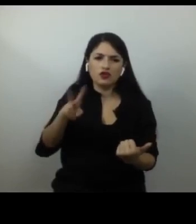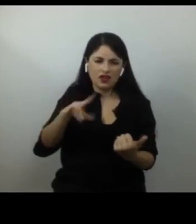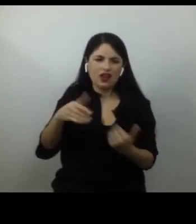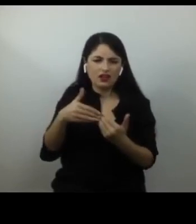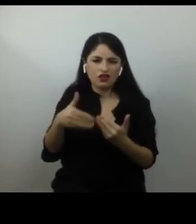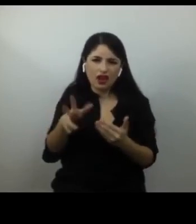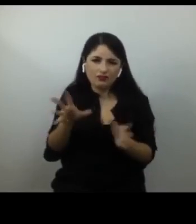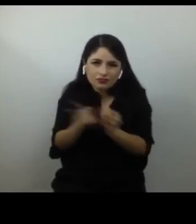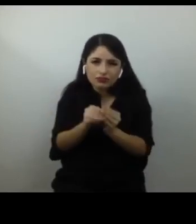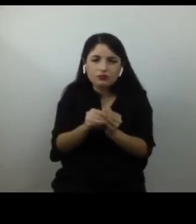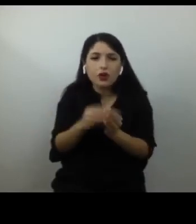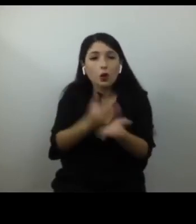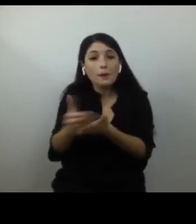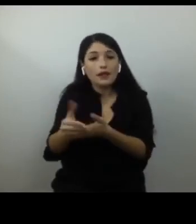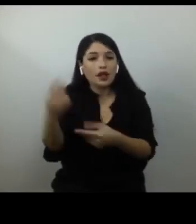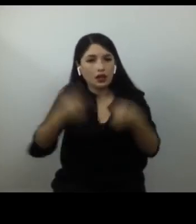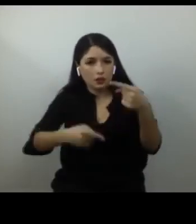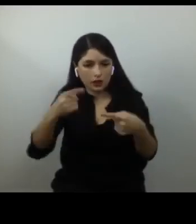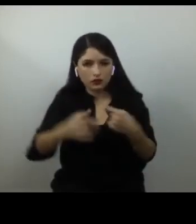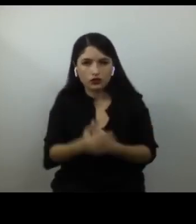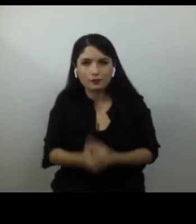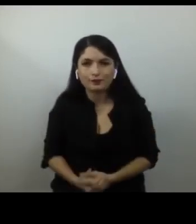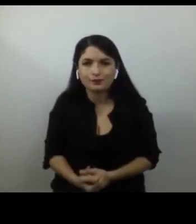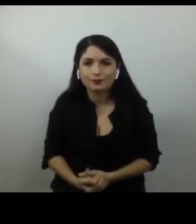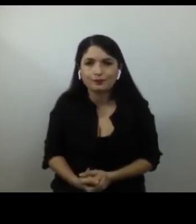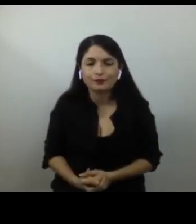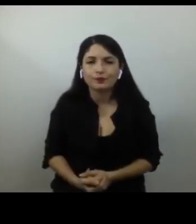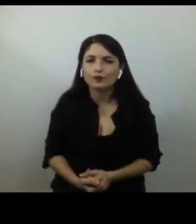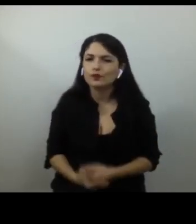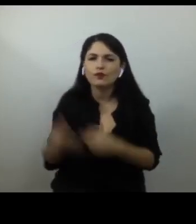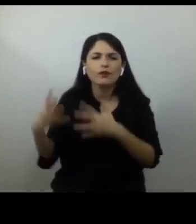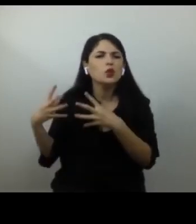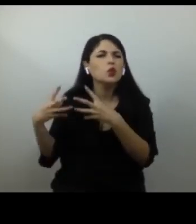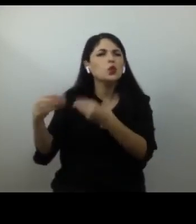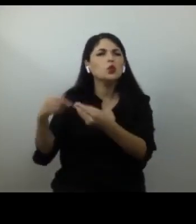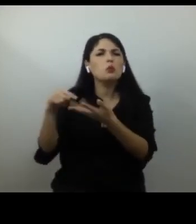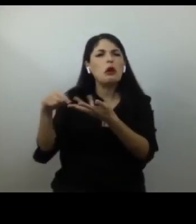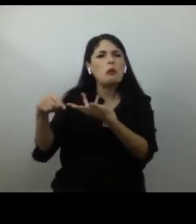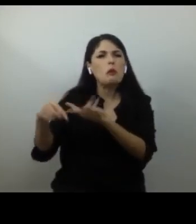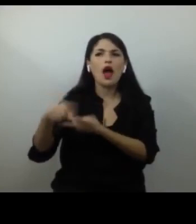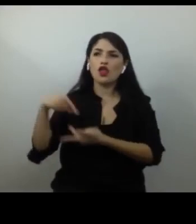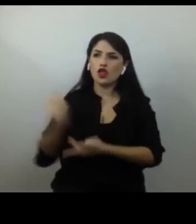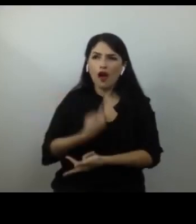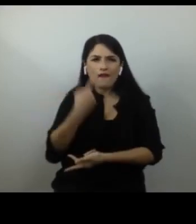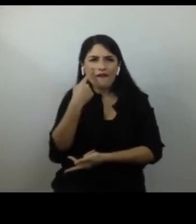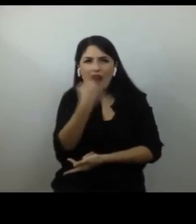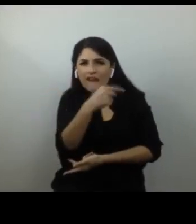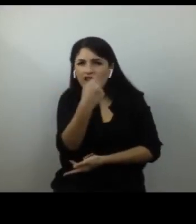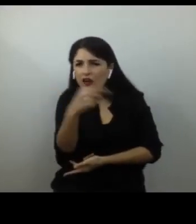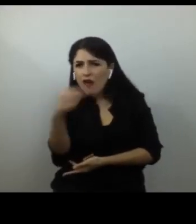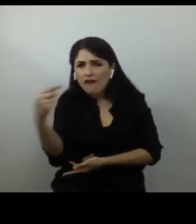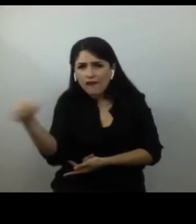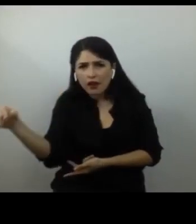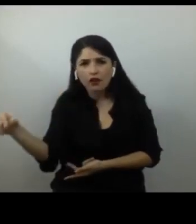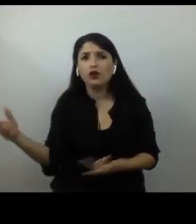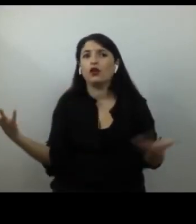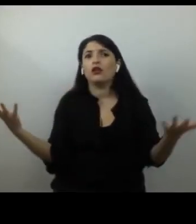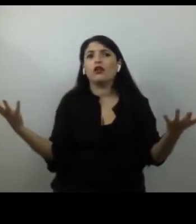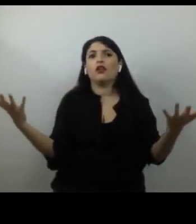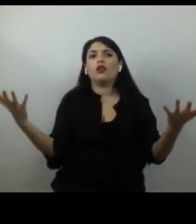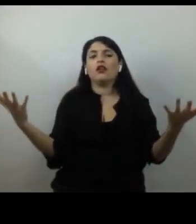gente poder abrir o debate, tudo que estamos vendo, tudo que assistimos é